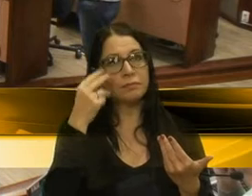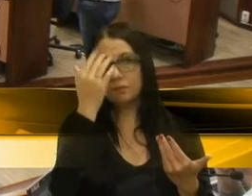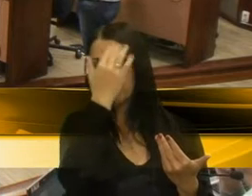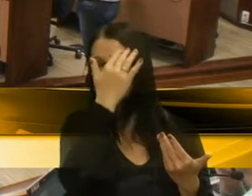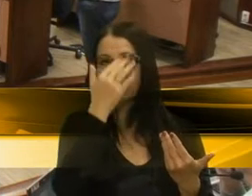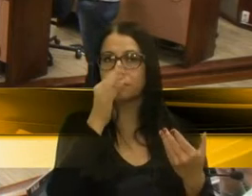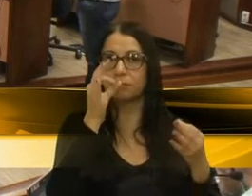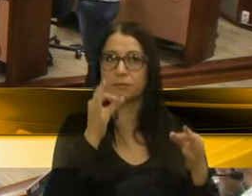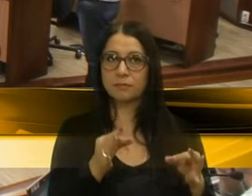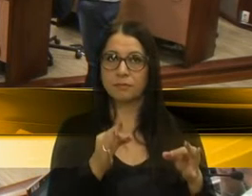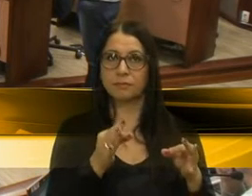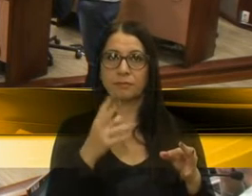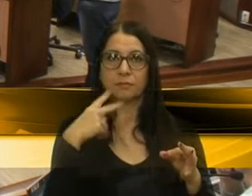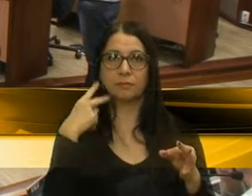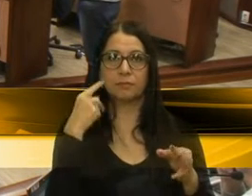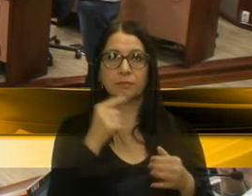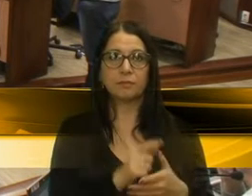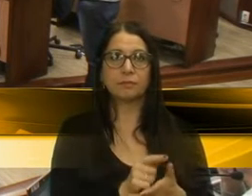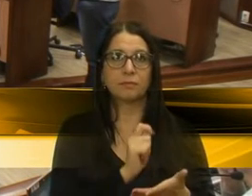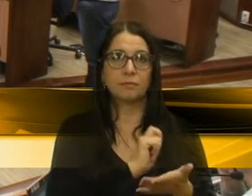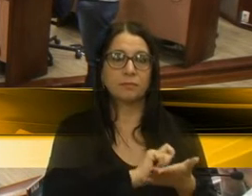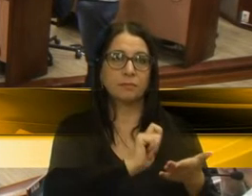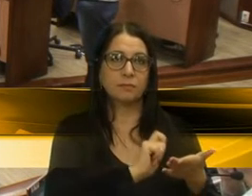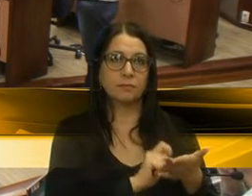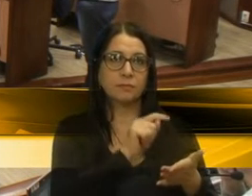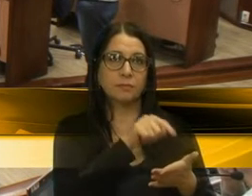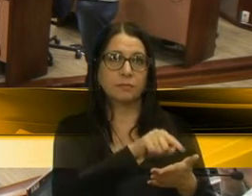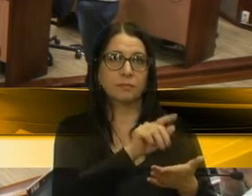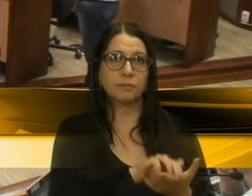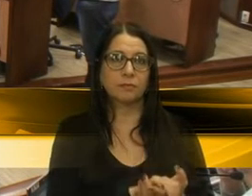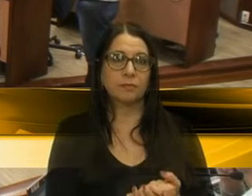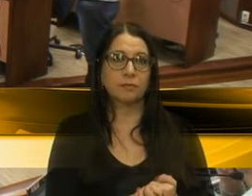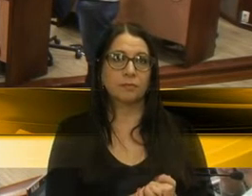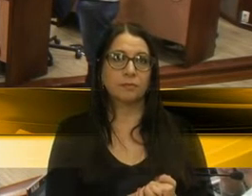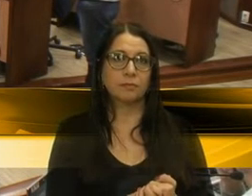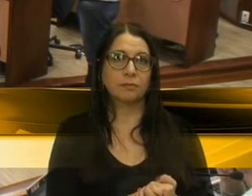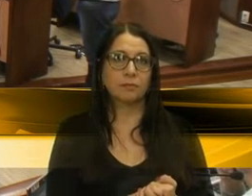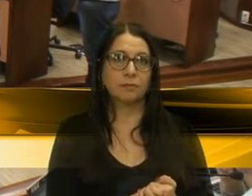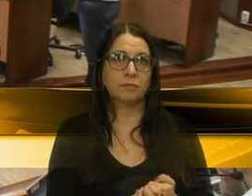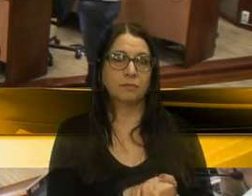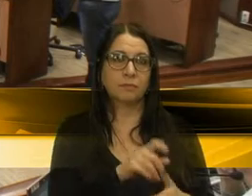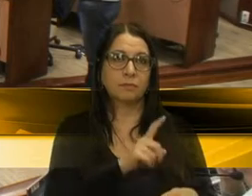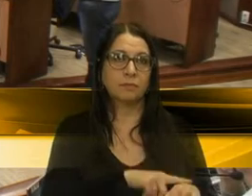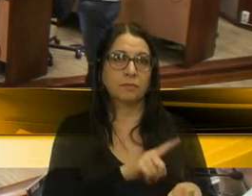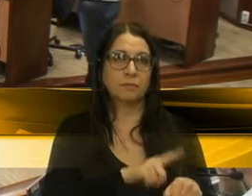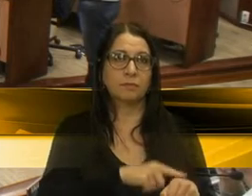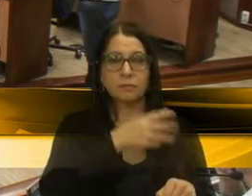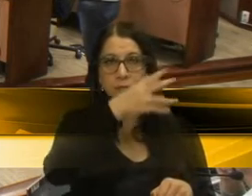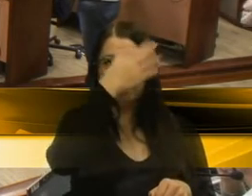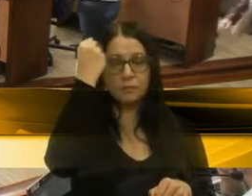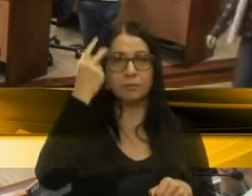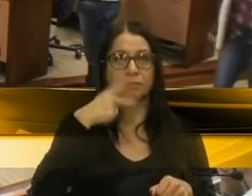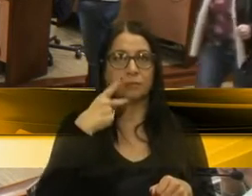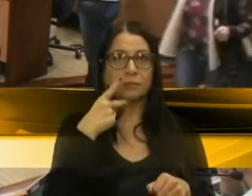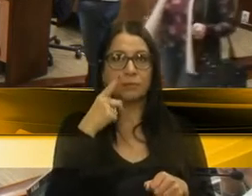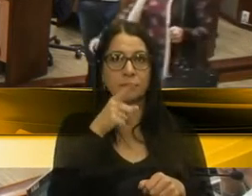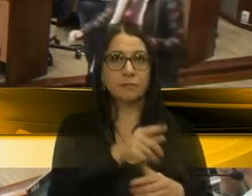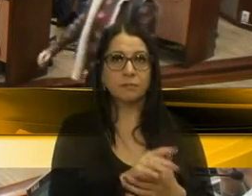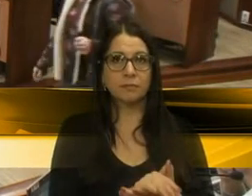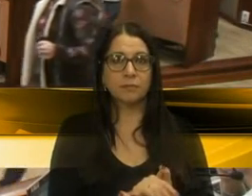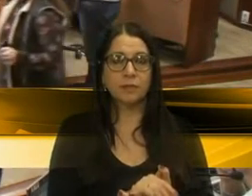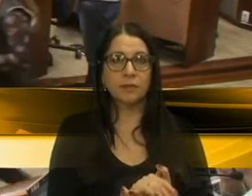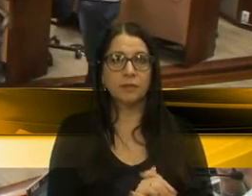certeza, vereador Adiló. Já tinha, inclusive, anotado aqui na minha marcação, só que daí eu cedi antes da parte e esqueci de falar essa parte, mas com certeza